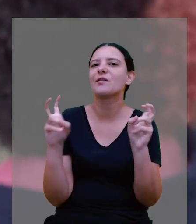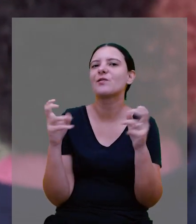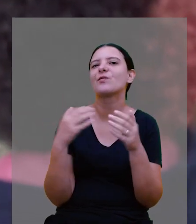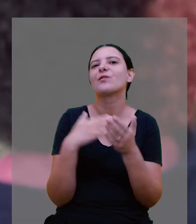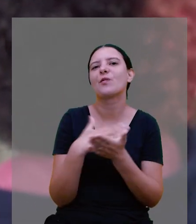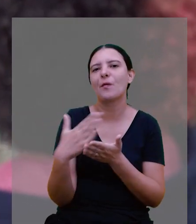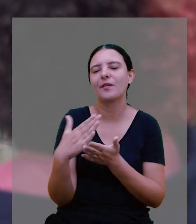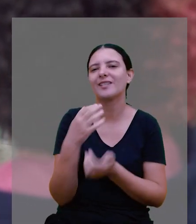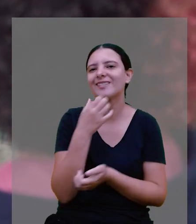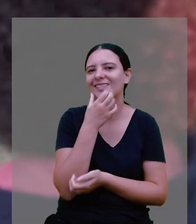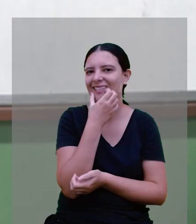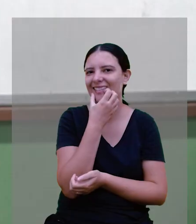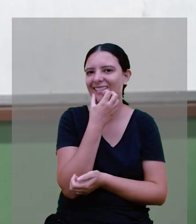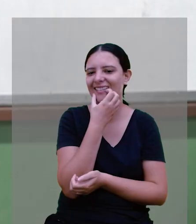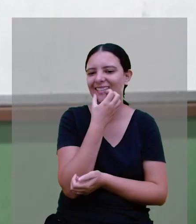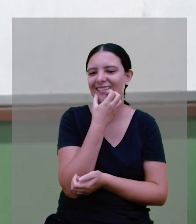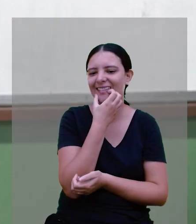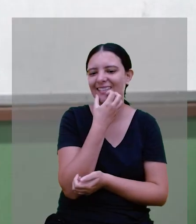início.